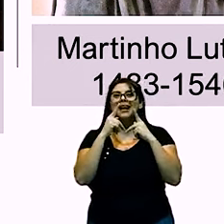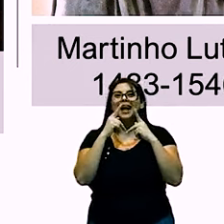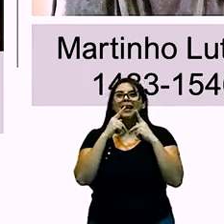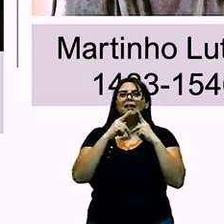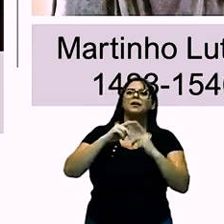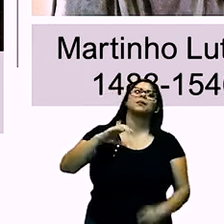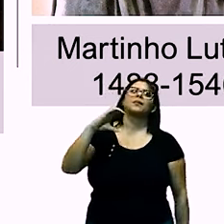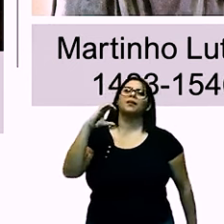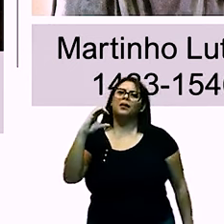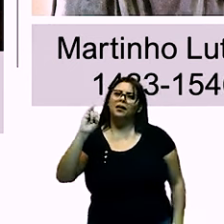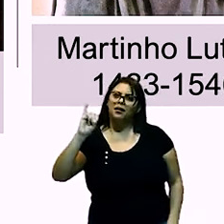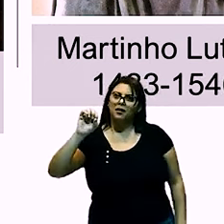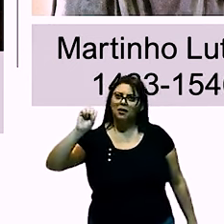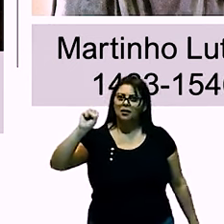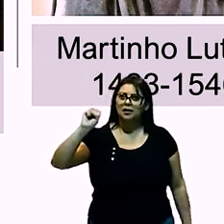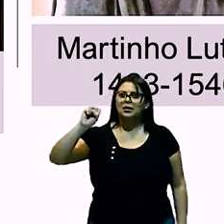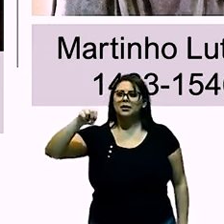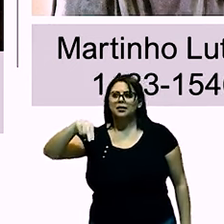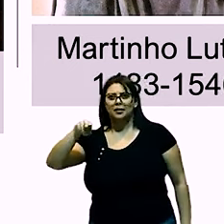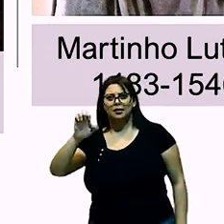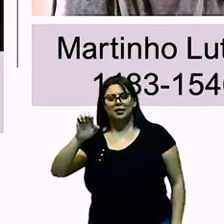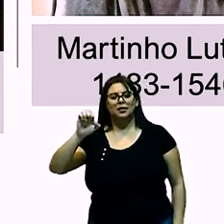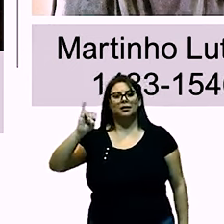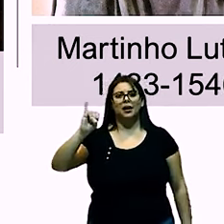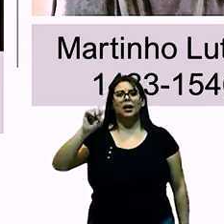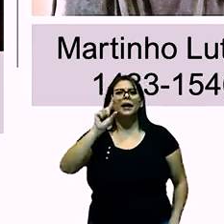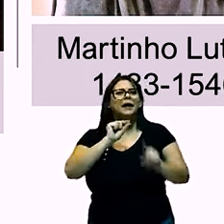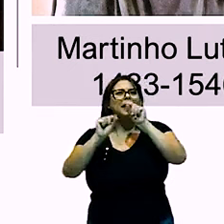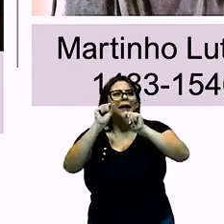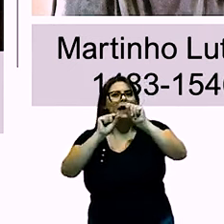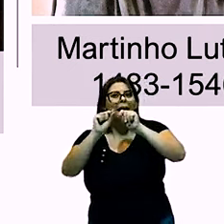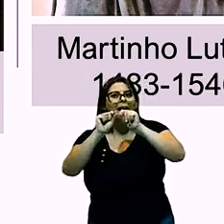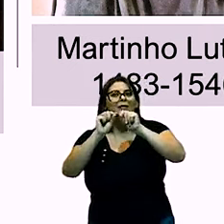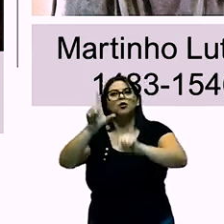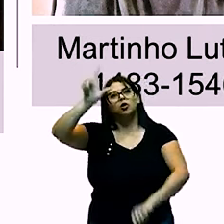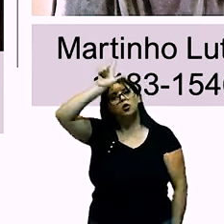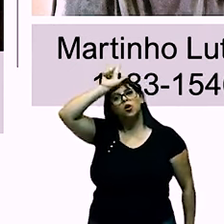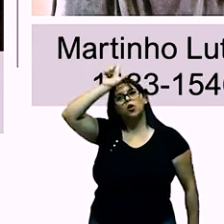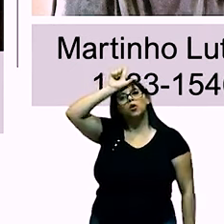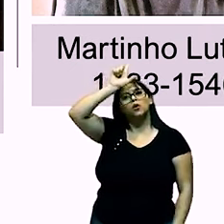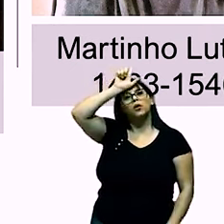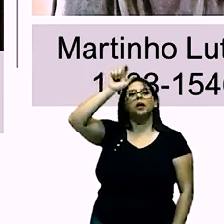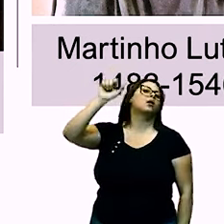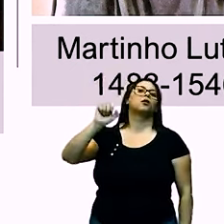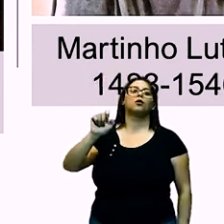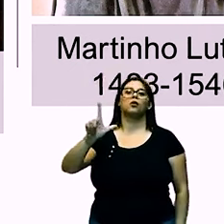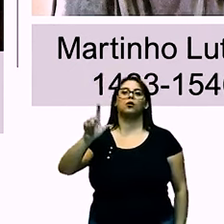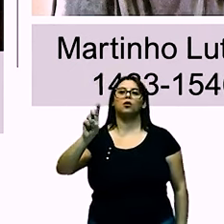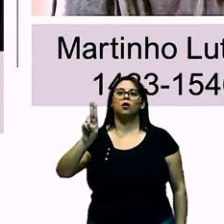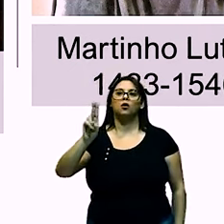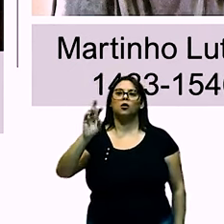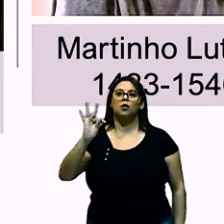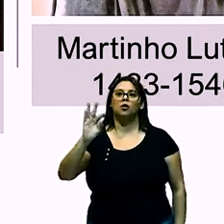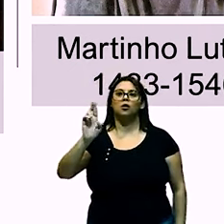Deus. Deus tem os seus. Deus tem os seus em todas as épocas. Às vezes nós pensamos que o